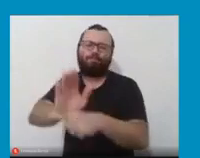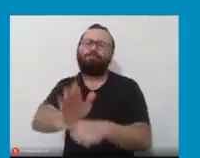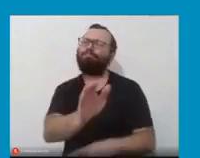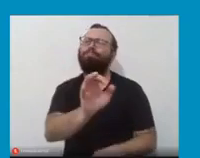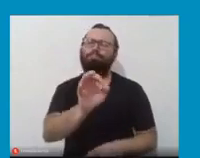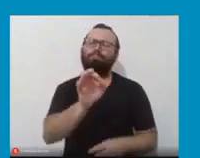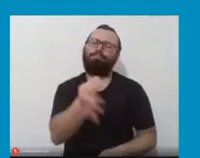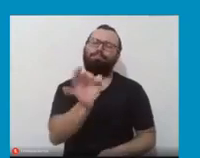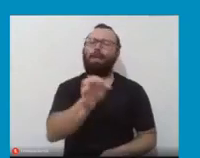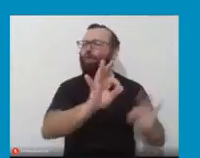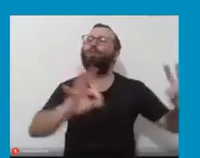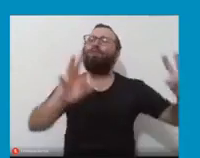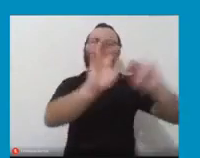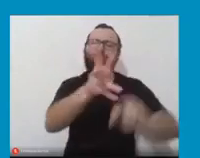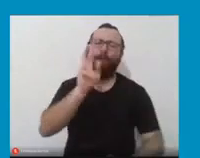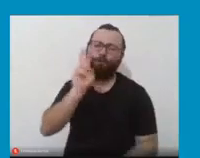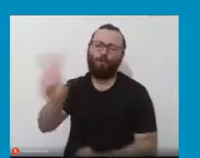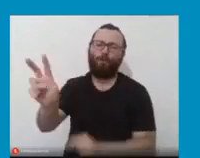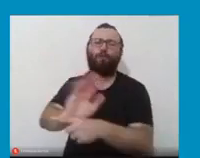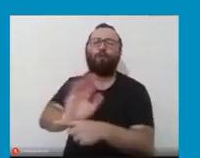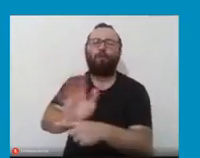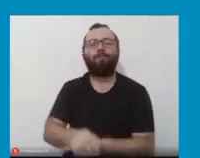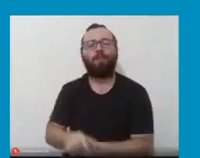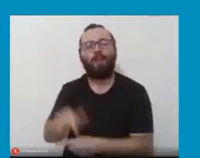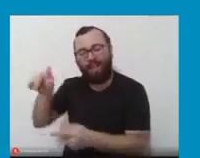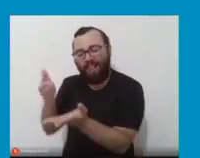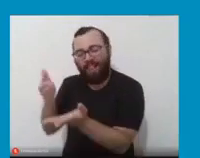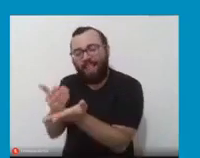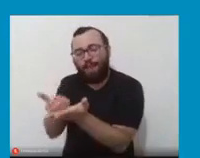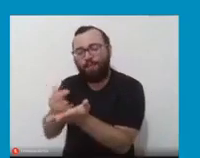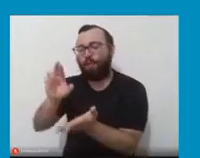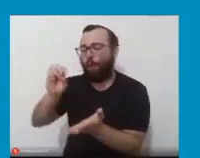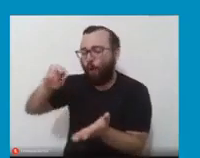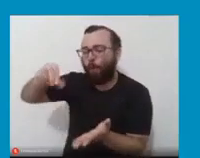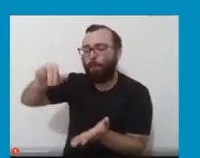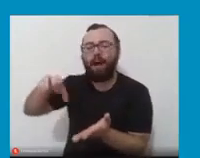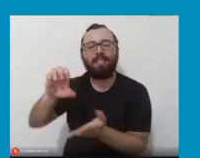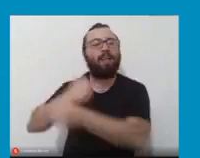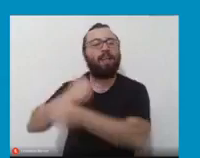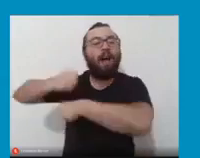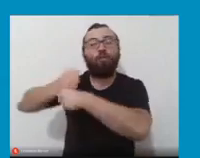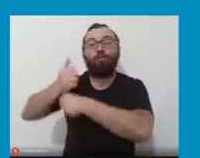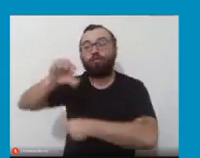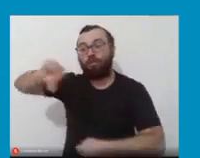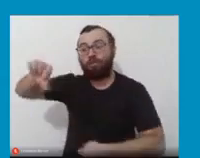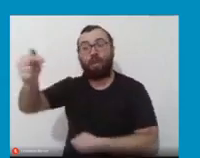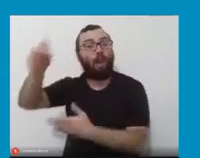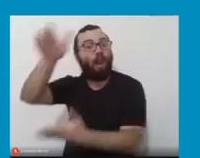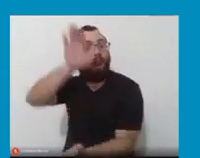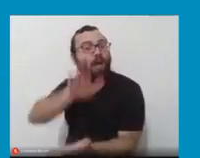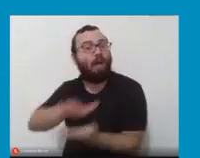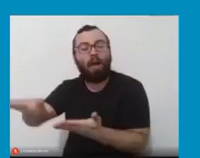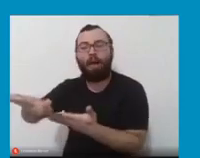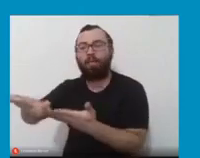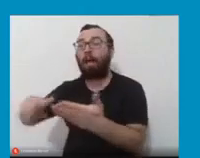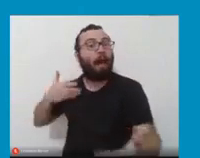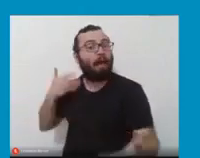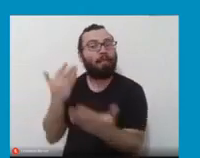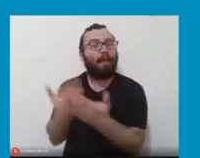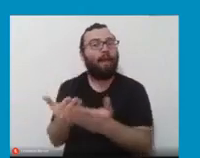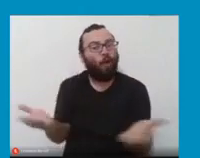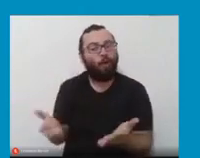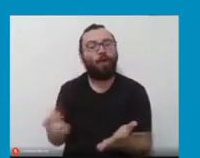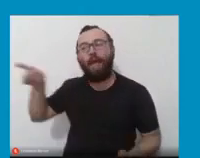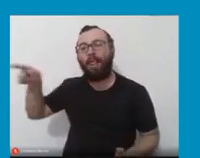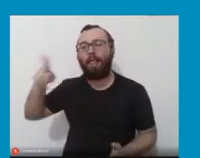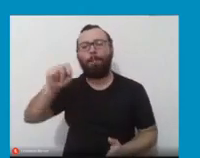certamente viram. O romance foi publicado em 1997. Desde então, Paulo vem nos oferecendo um